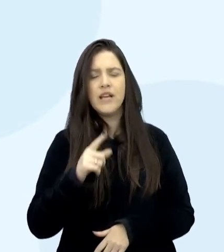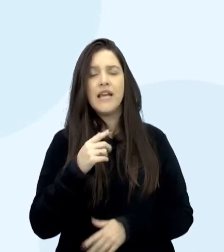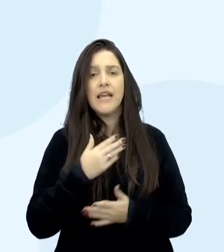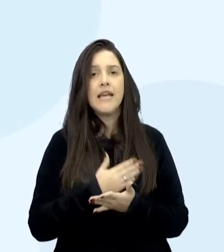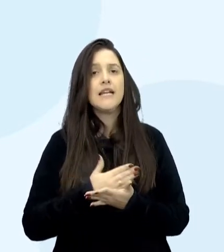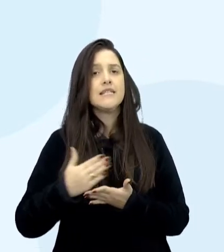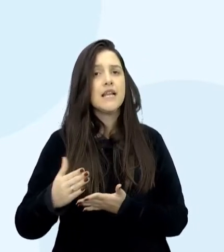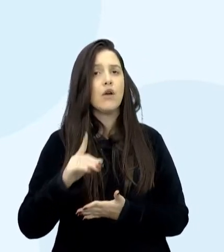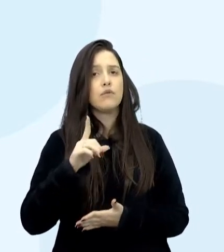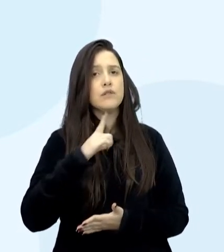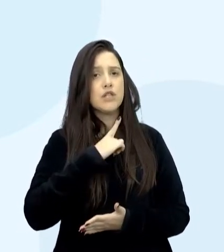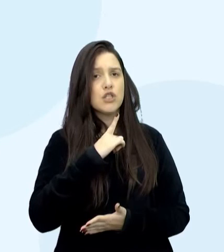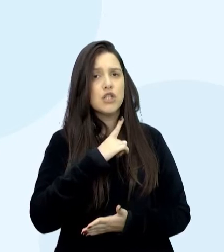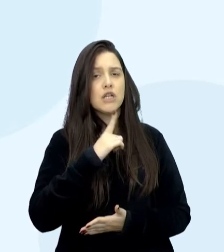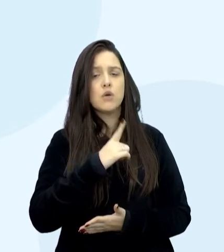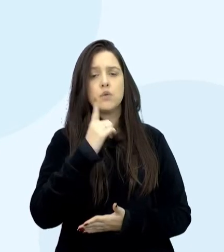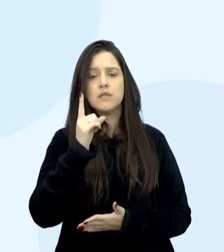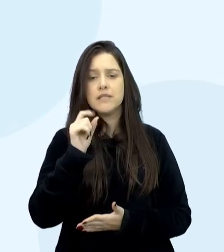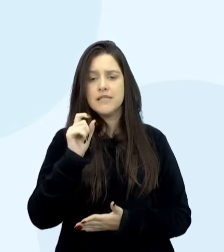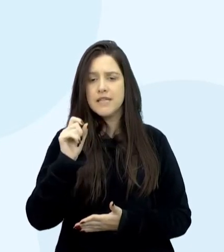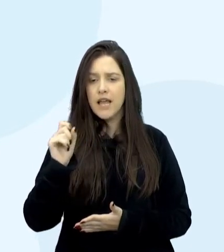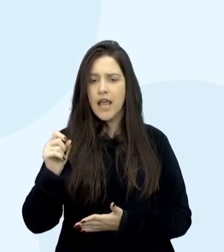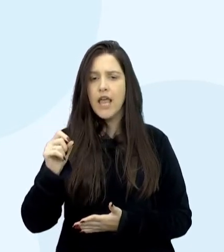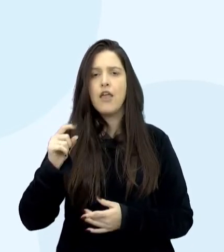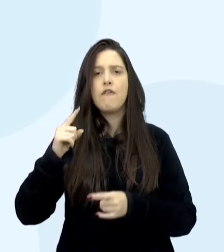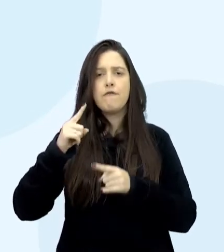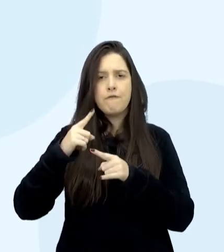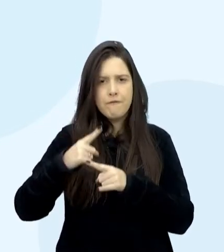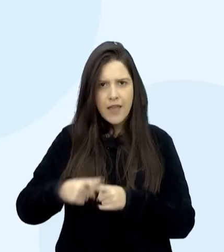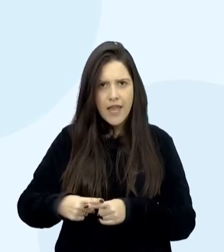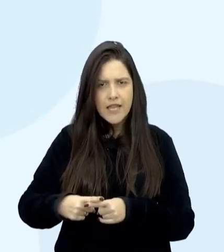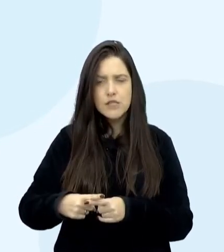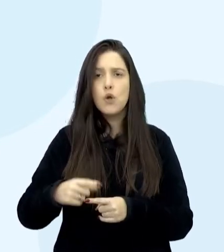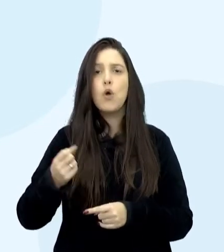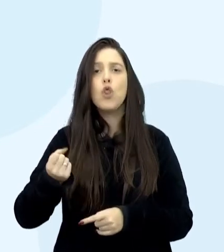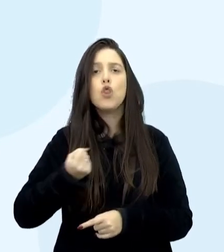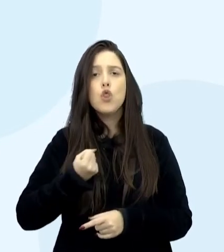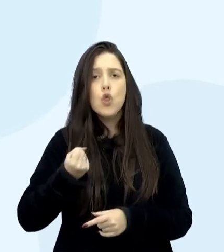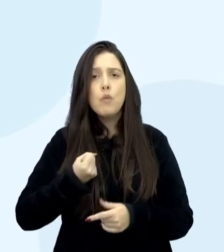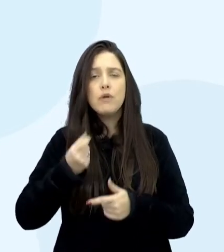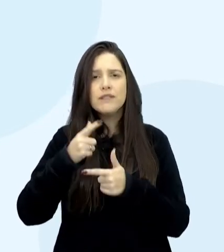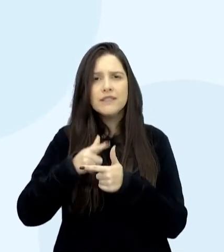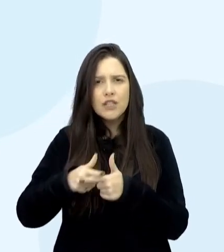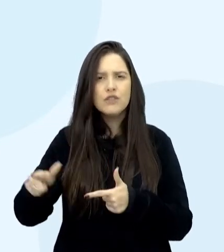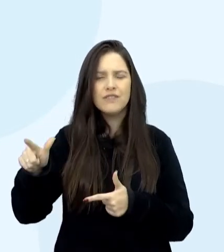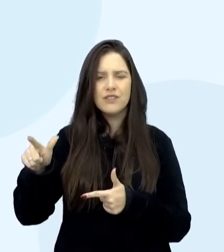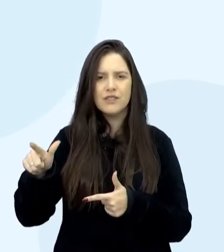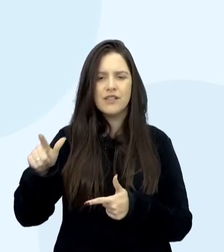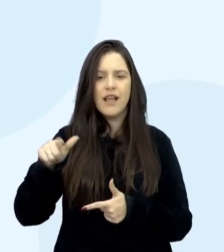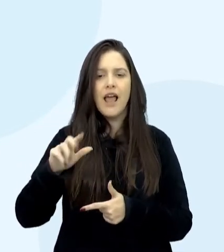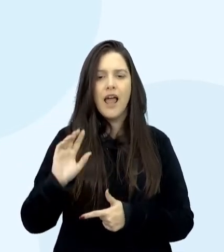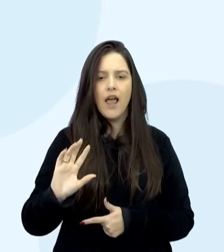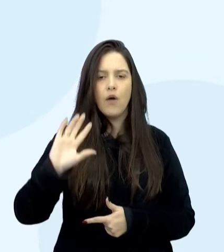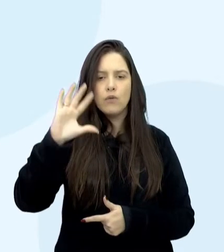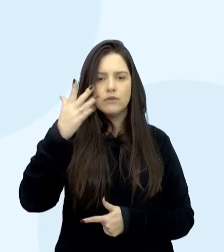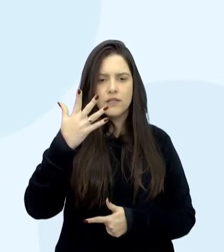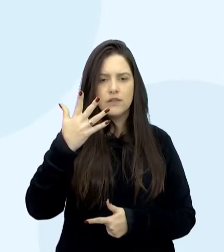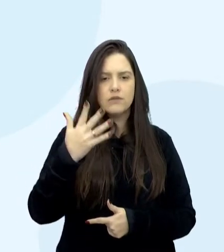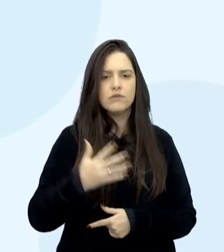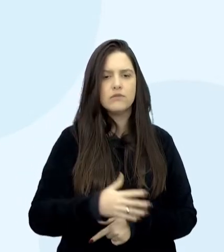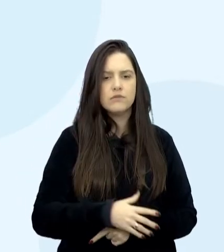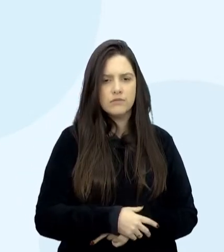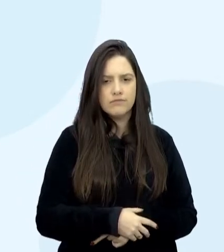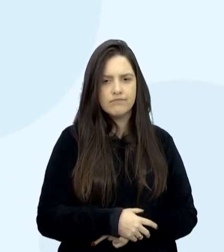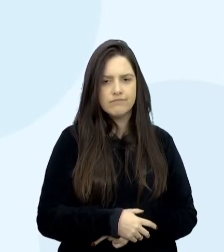você tinha e multiplica pelo quanto você está dividindo, né? Ou divide quantas vezes o tempo que está